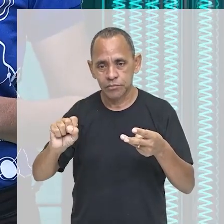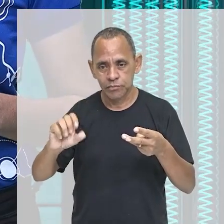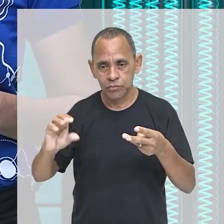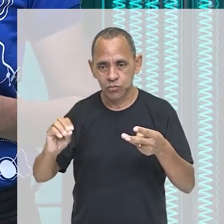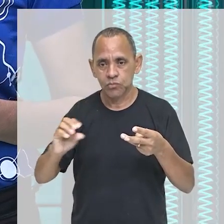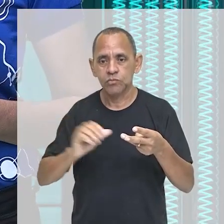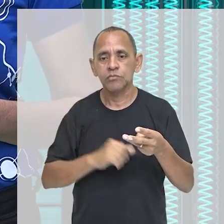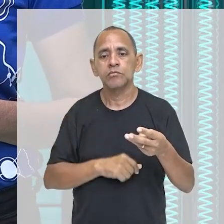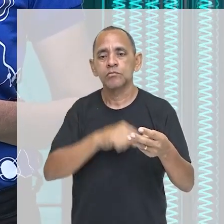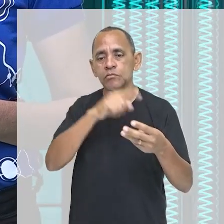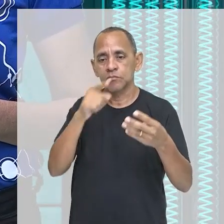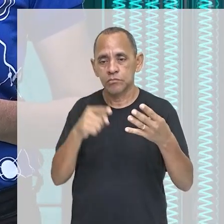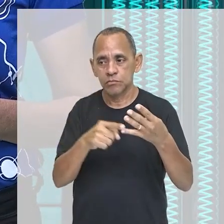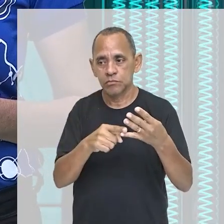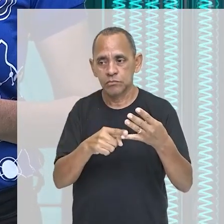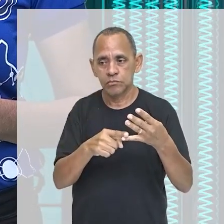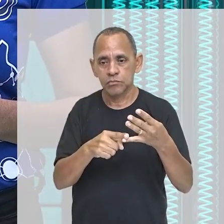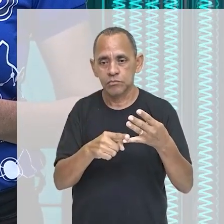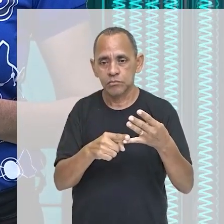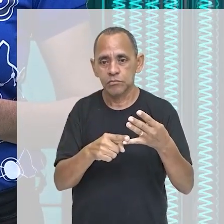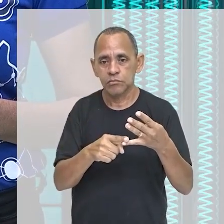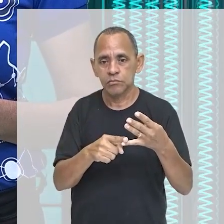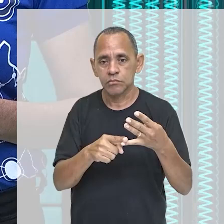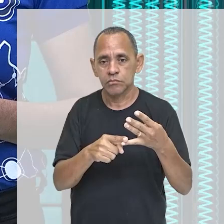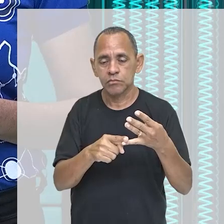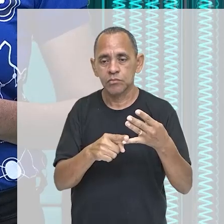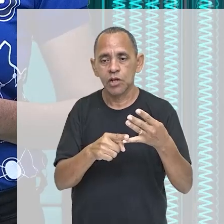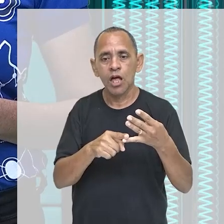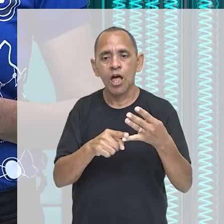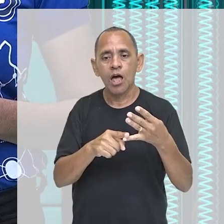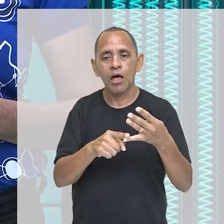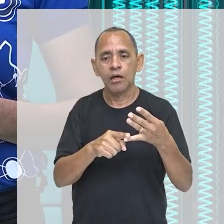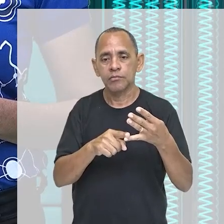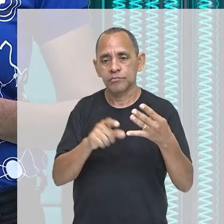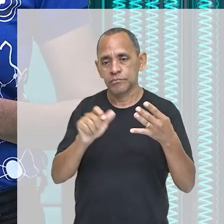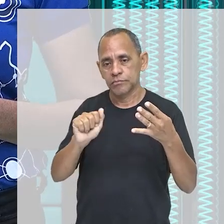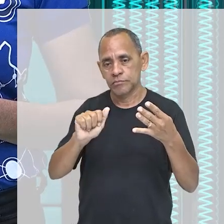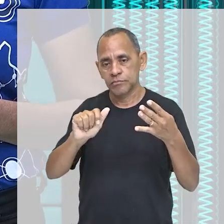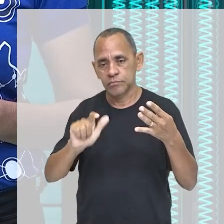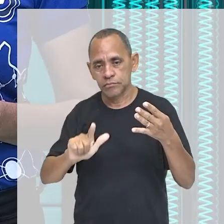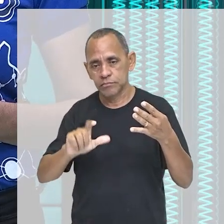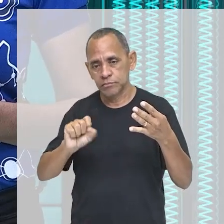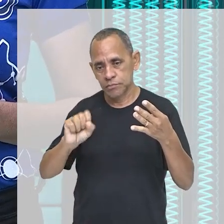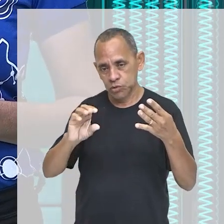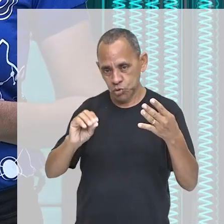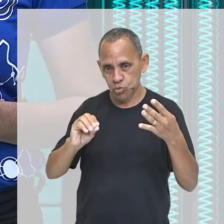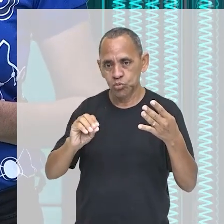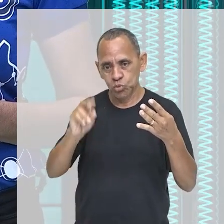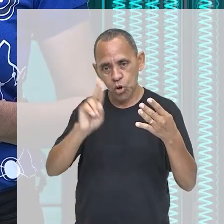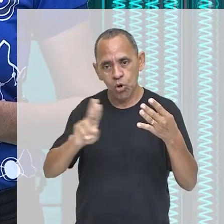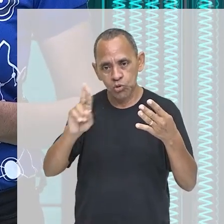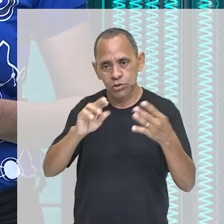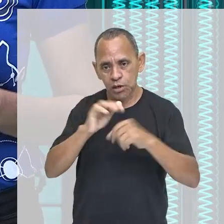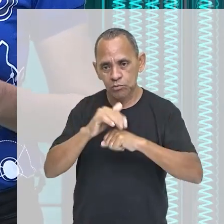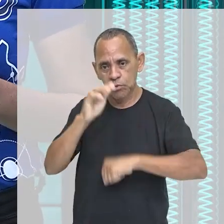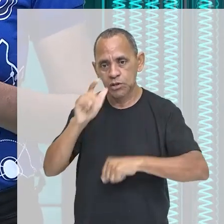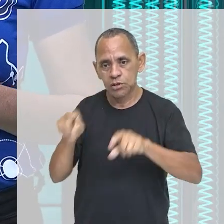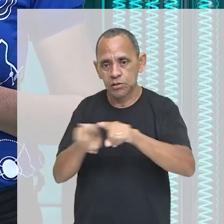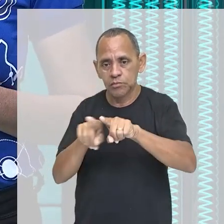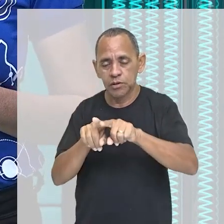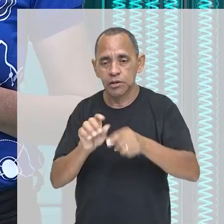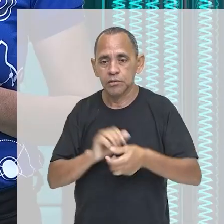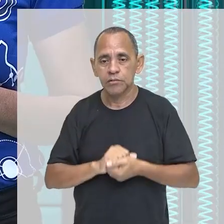Also, also, que é muito utilizado nos textos que a gente vê por aí de língua inglesa. In addition,